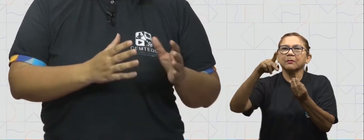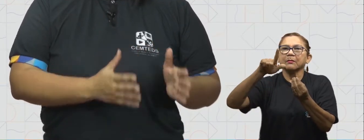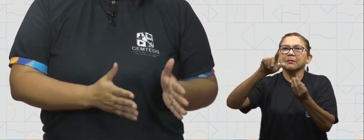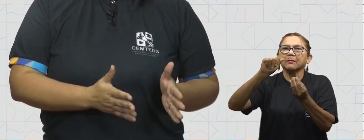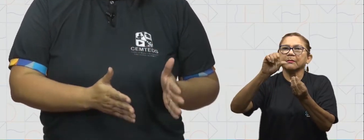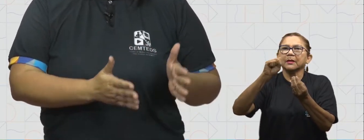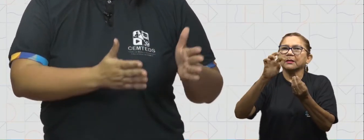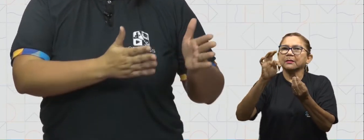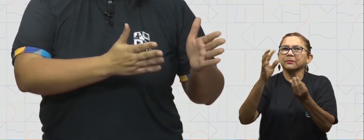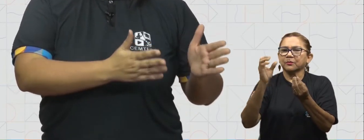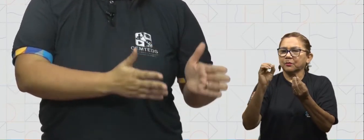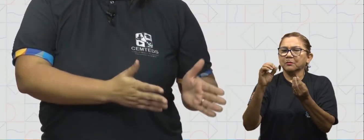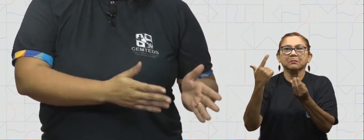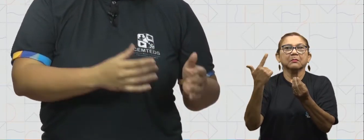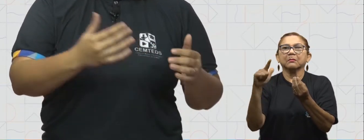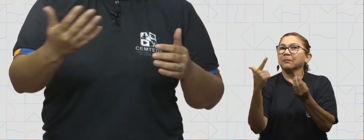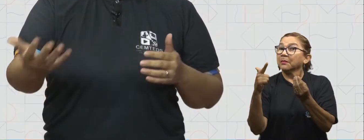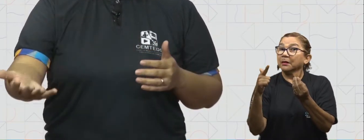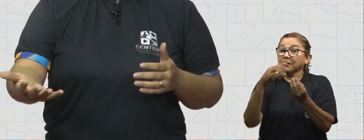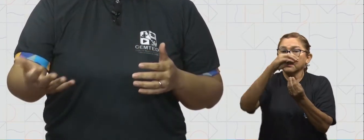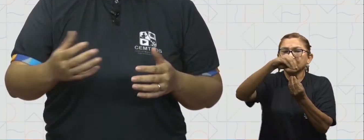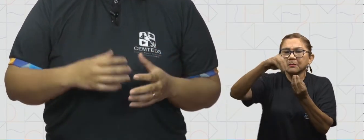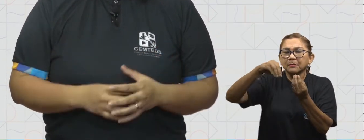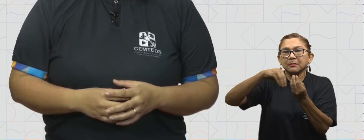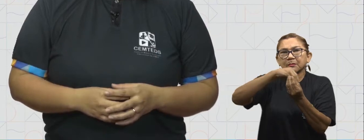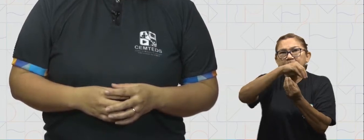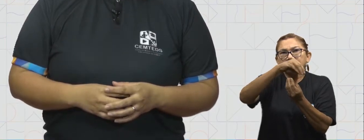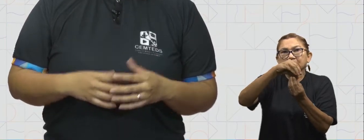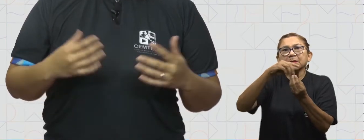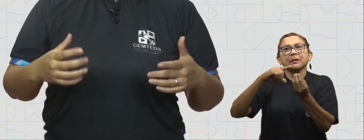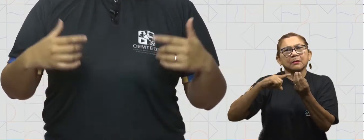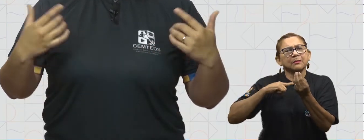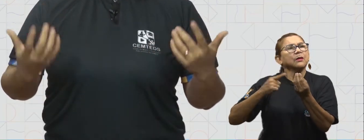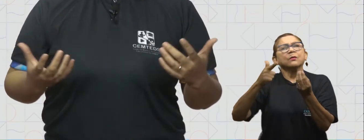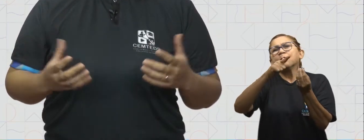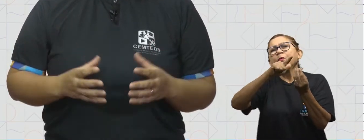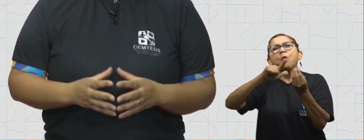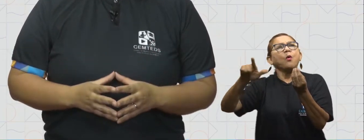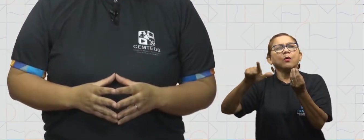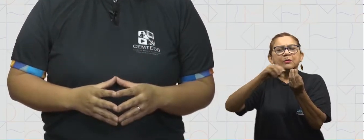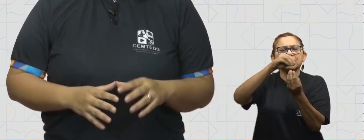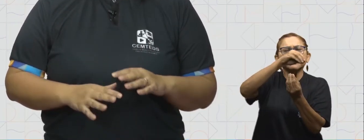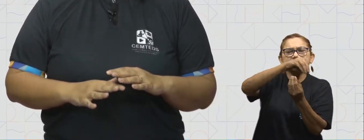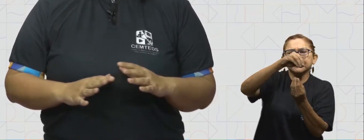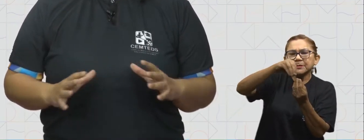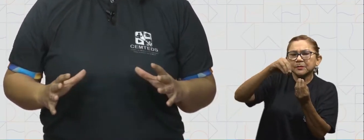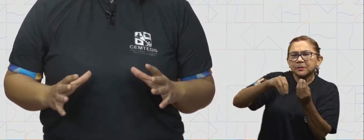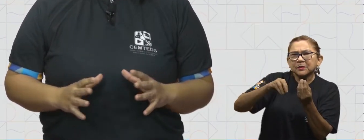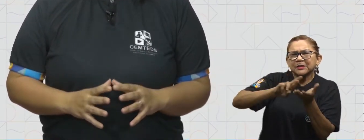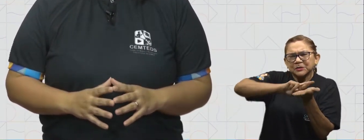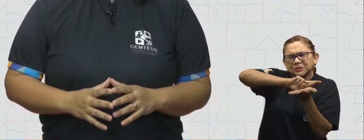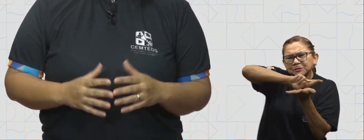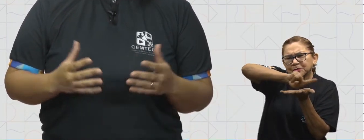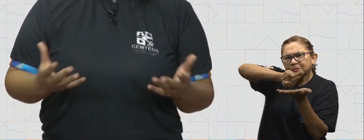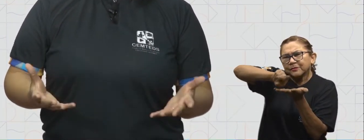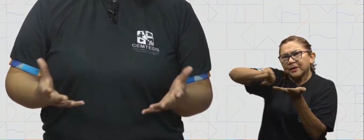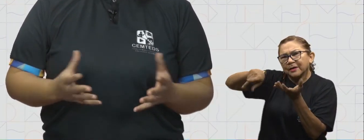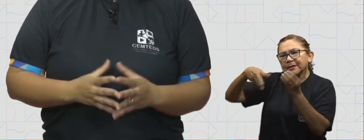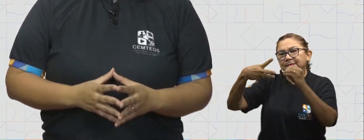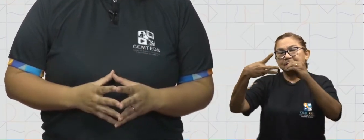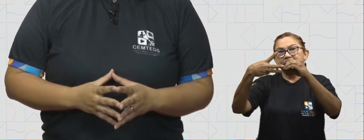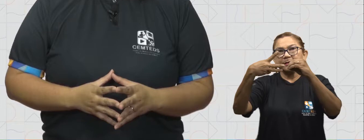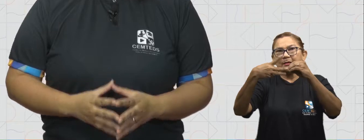uma única célula, unicelulares como leveduras. Há outros fungos formados por diversas células, como